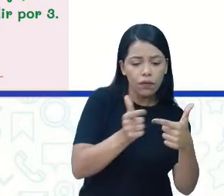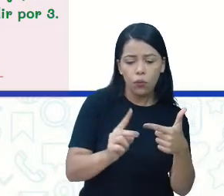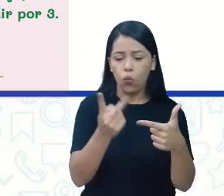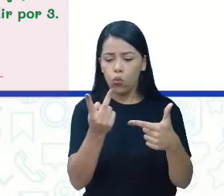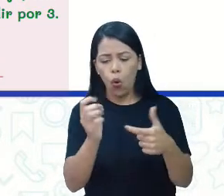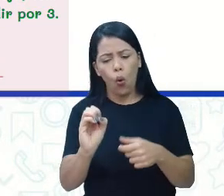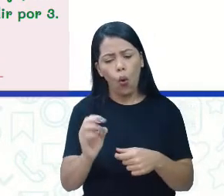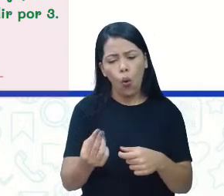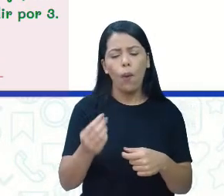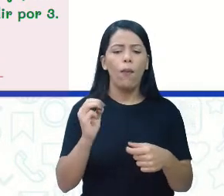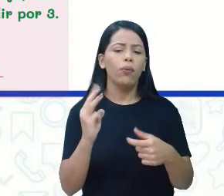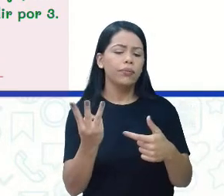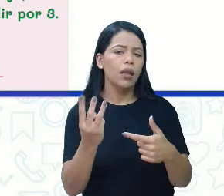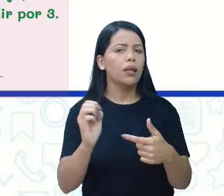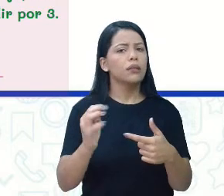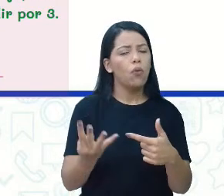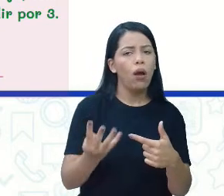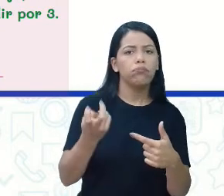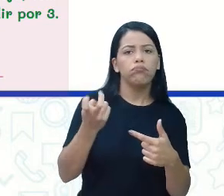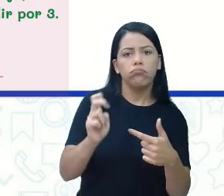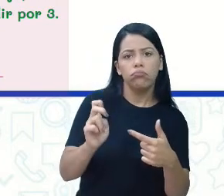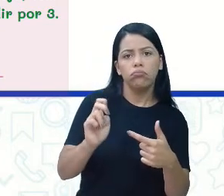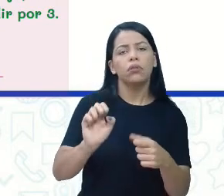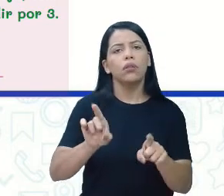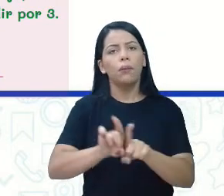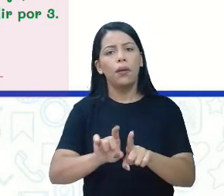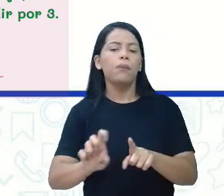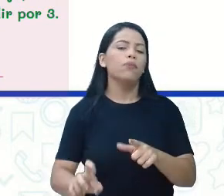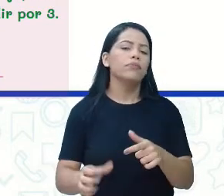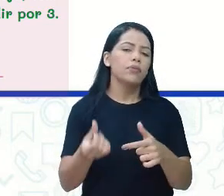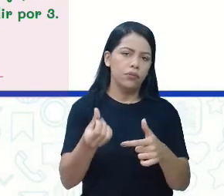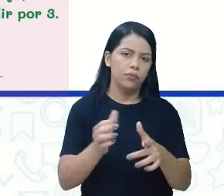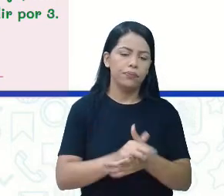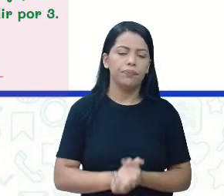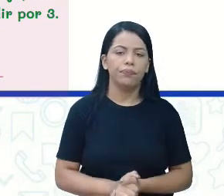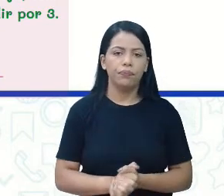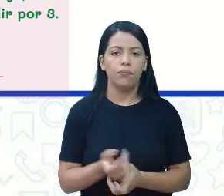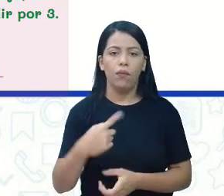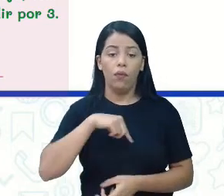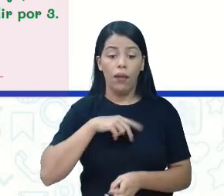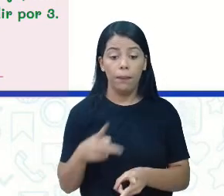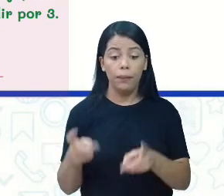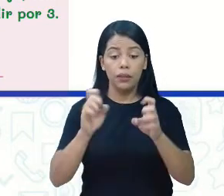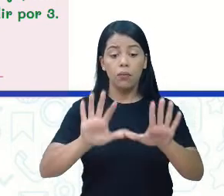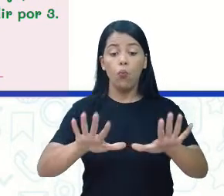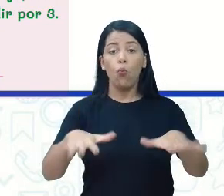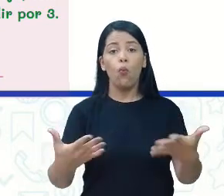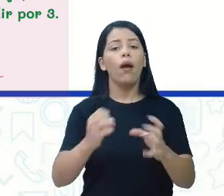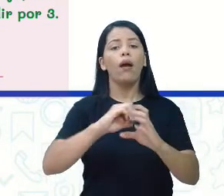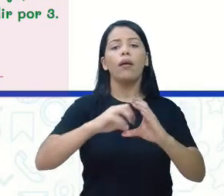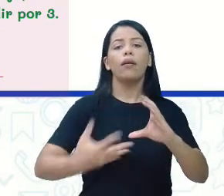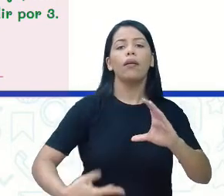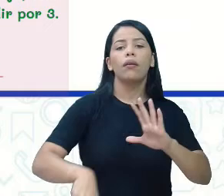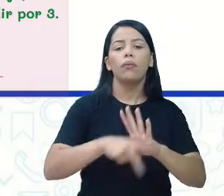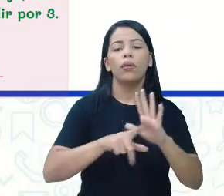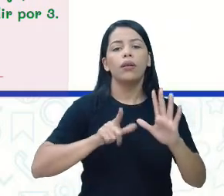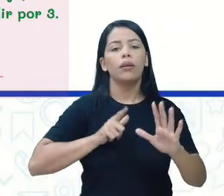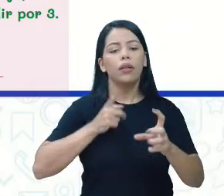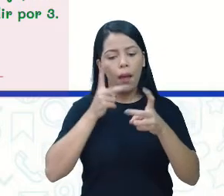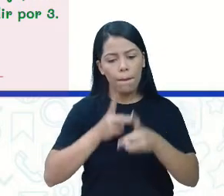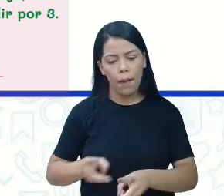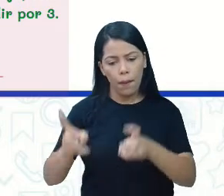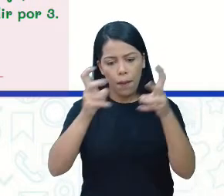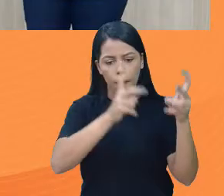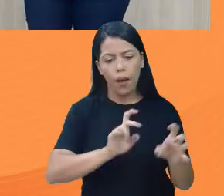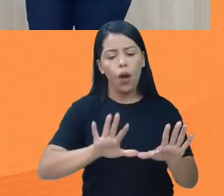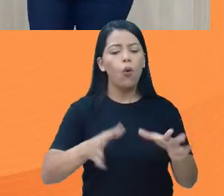3, por 4, por 5 e por 6. A gente verificou aí quais são as características que eu observo